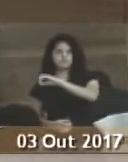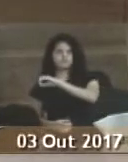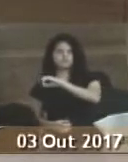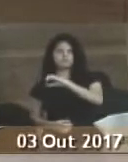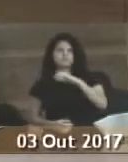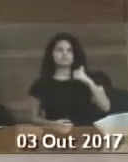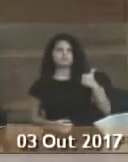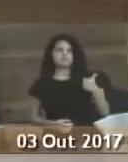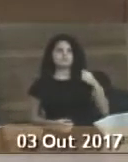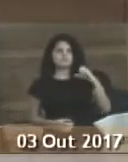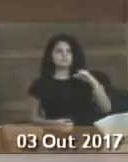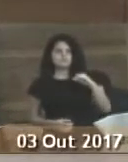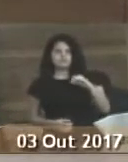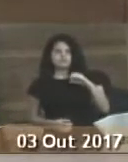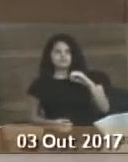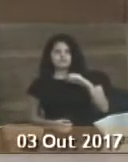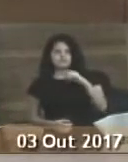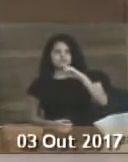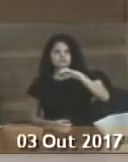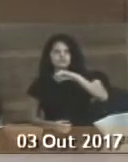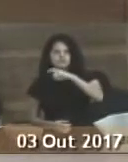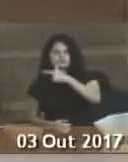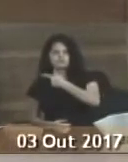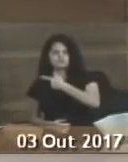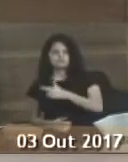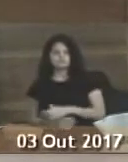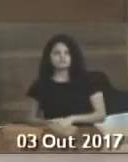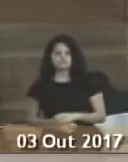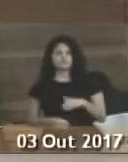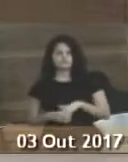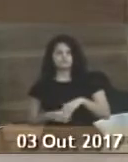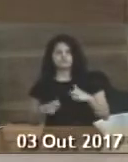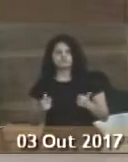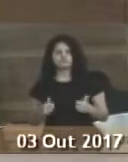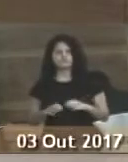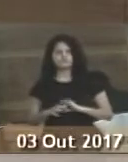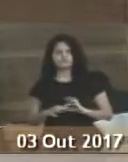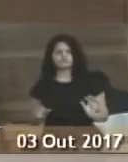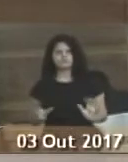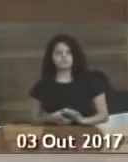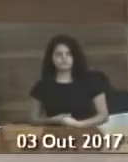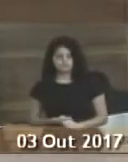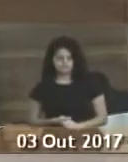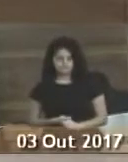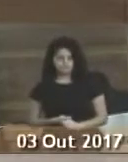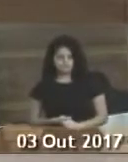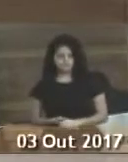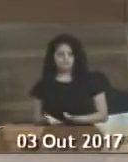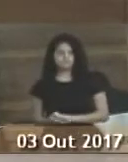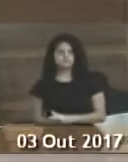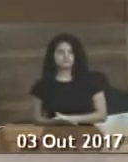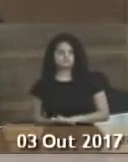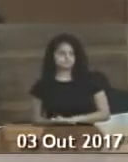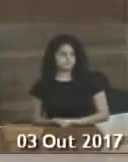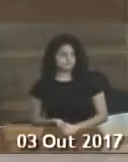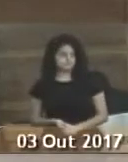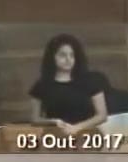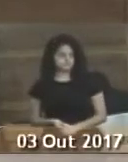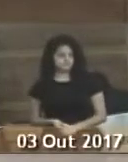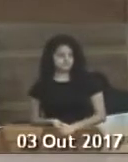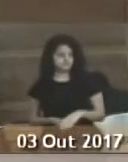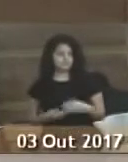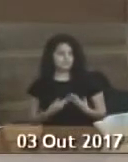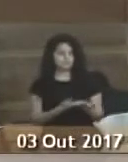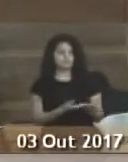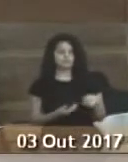925, 1088, 1089, 1090, 1091 e 1092/2017, tendo sido aprovado de forma unânime de votos. Terminada a ordem do dia e havendo tempo hábil, o senhor presidente franqueou a palavra